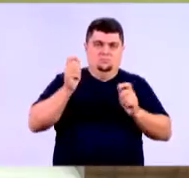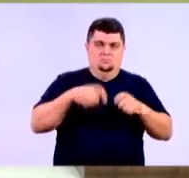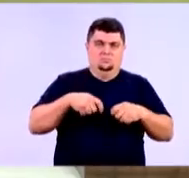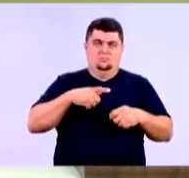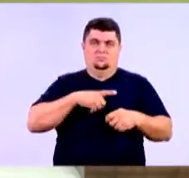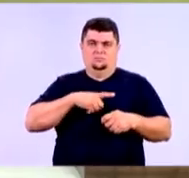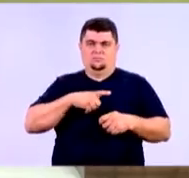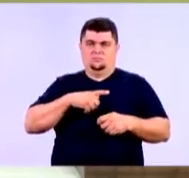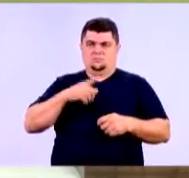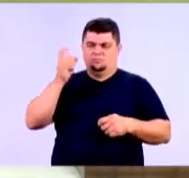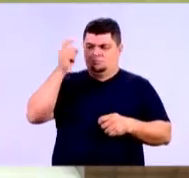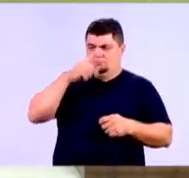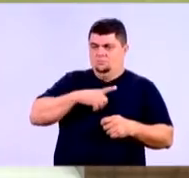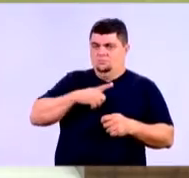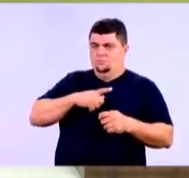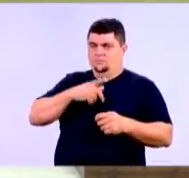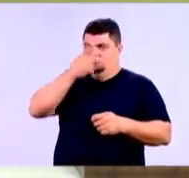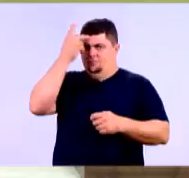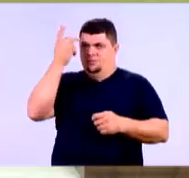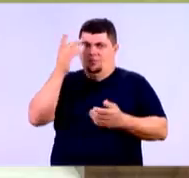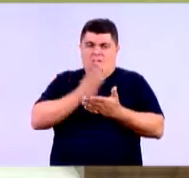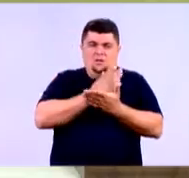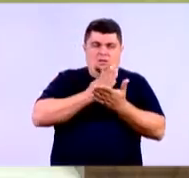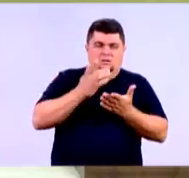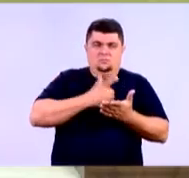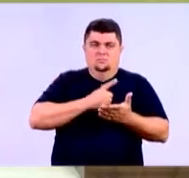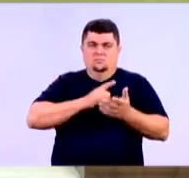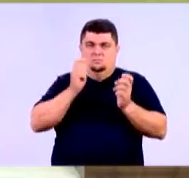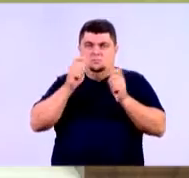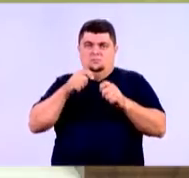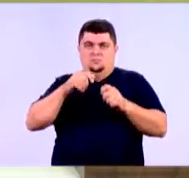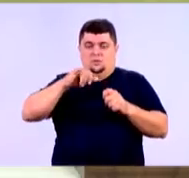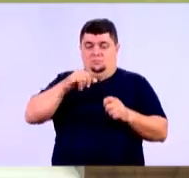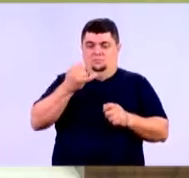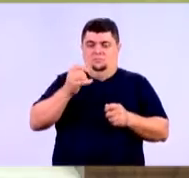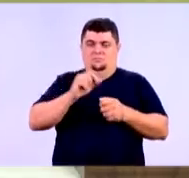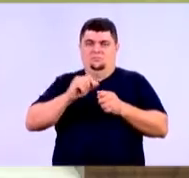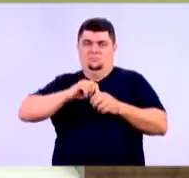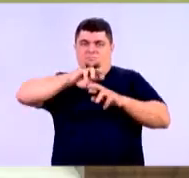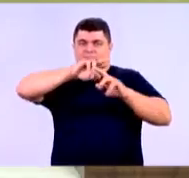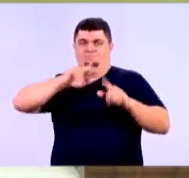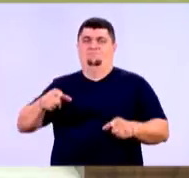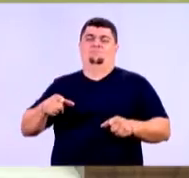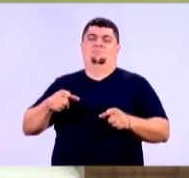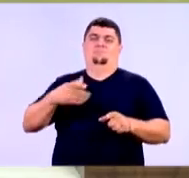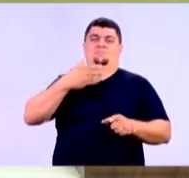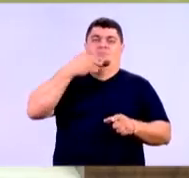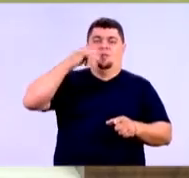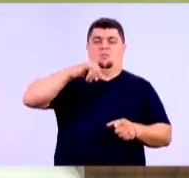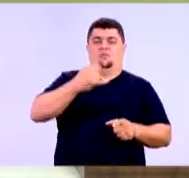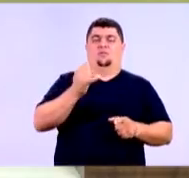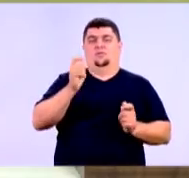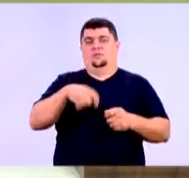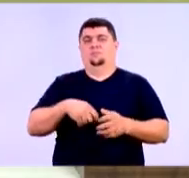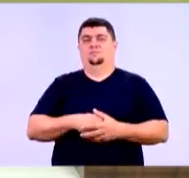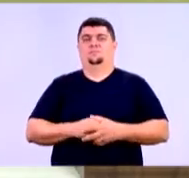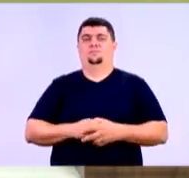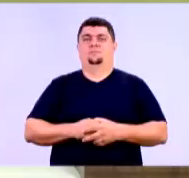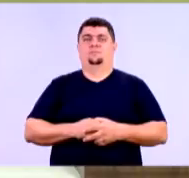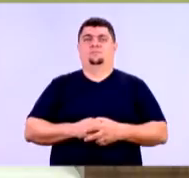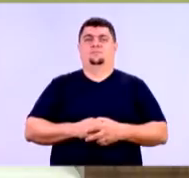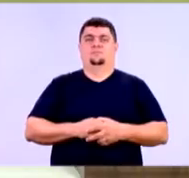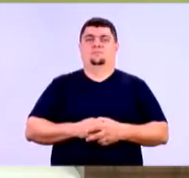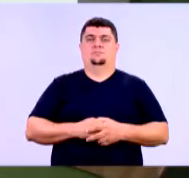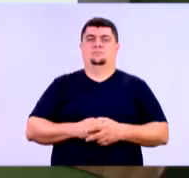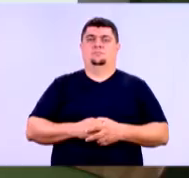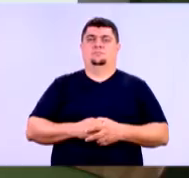está ruim ou se ele está bom, tem pessoas que conseguem enxergar ali uma oportunidade para que ela consiga fazer algum bom negócio nesse momento. Isso.